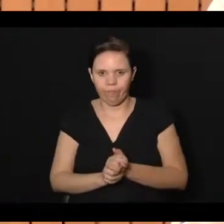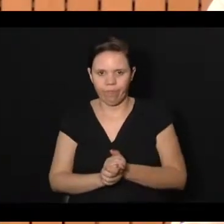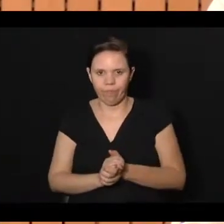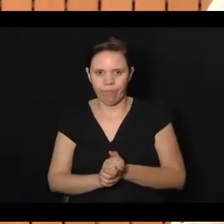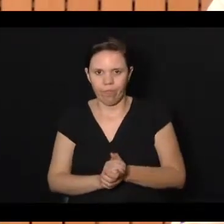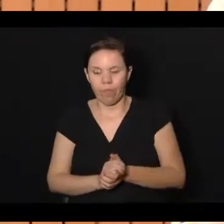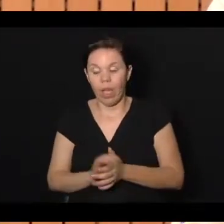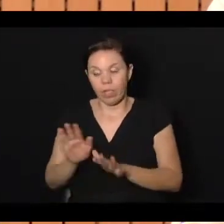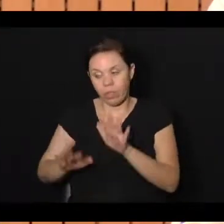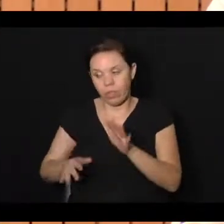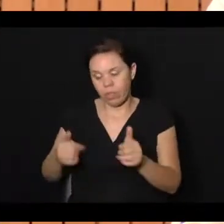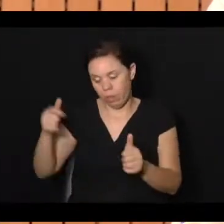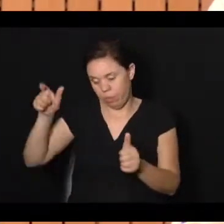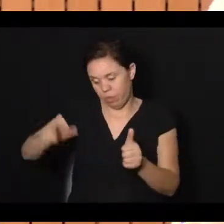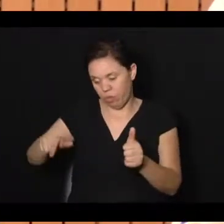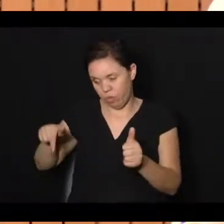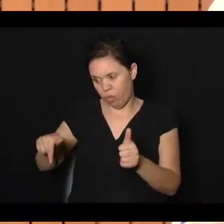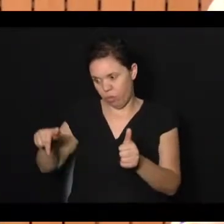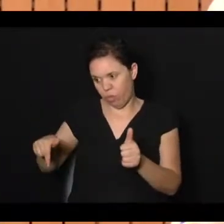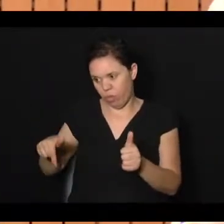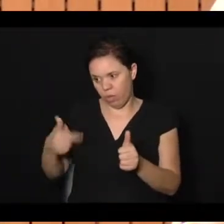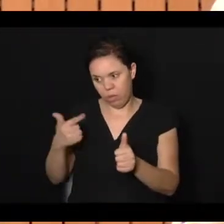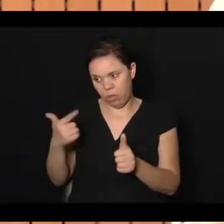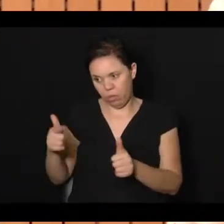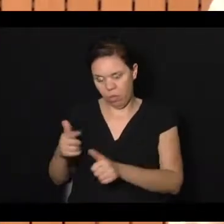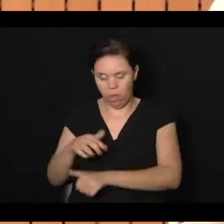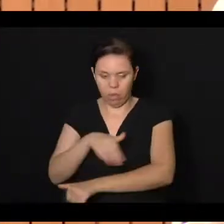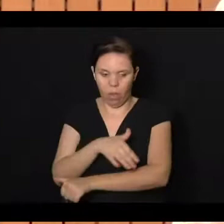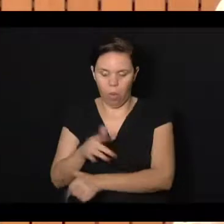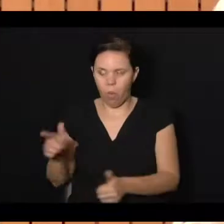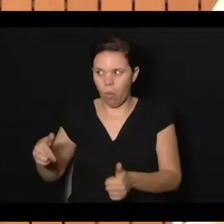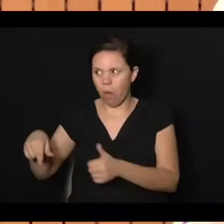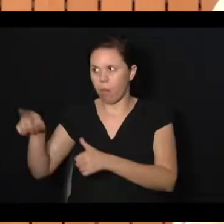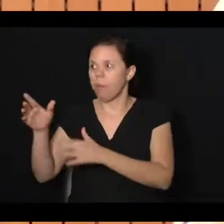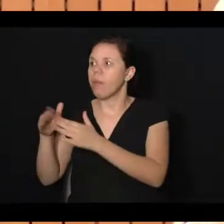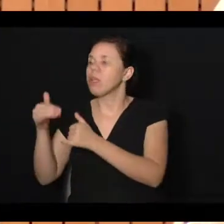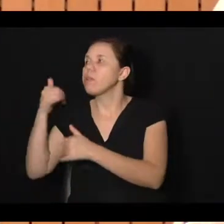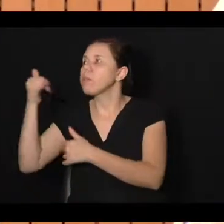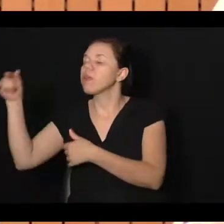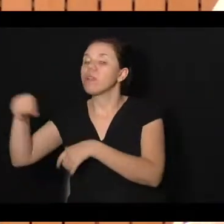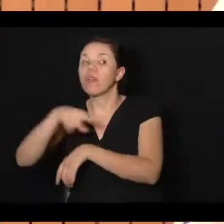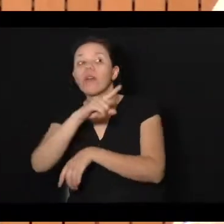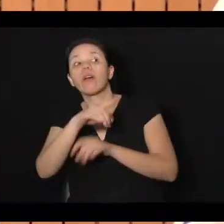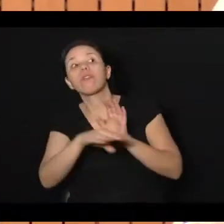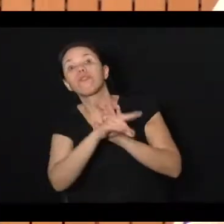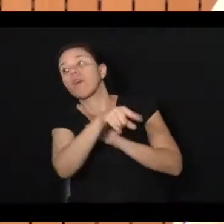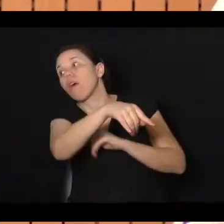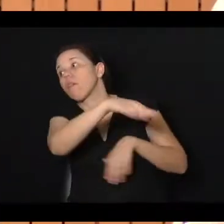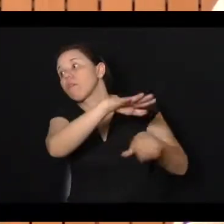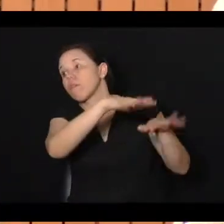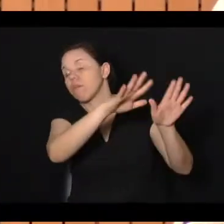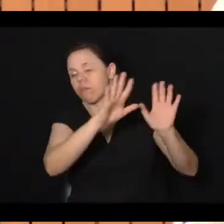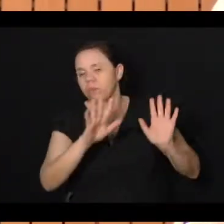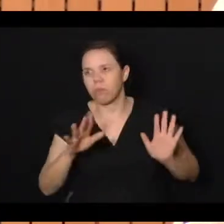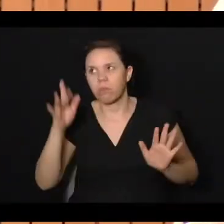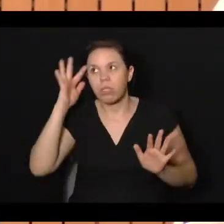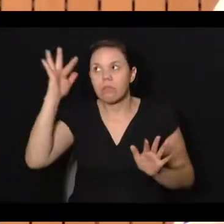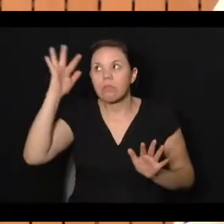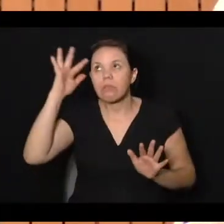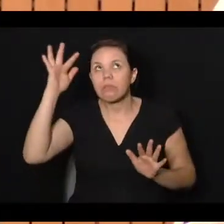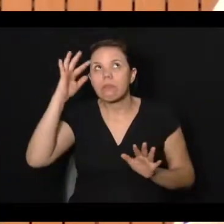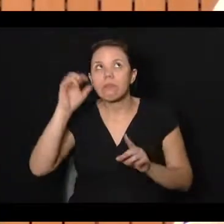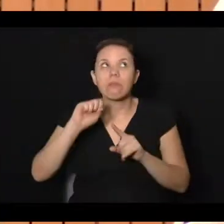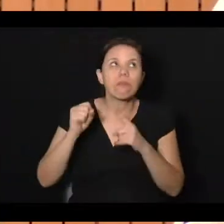muitas vezes não se aproxima uma série de receios e de medo do imaginário social que muitas vezes têm